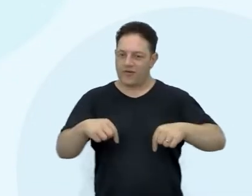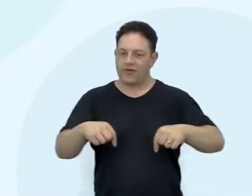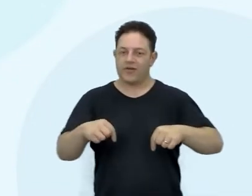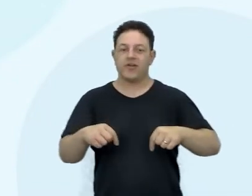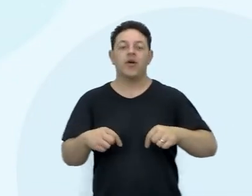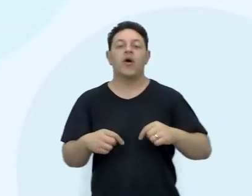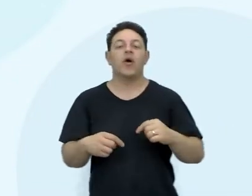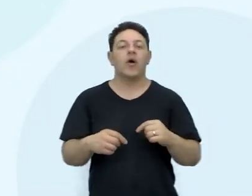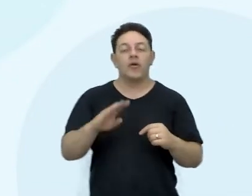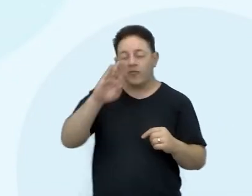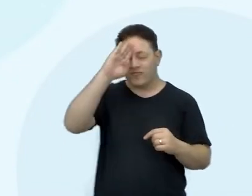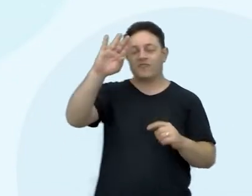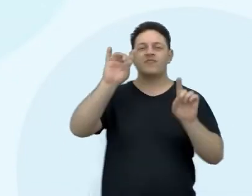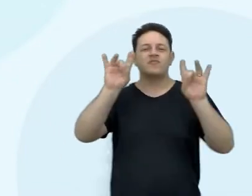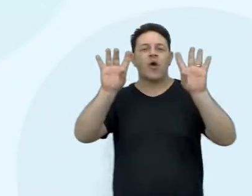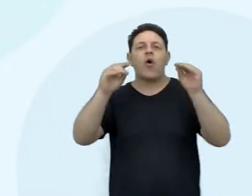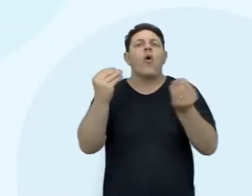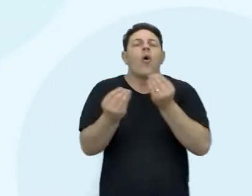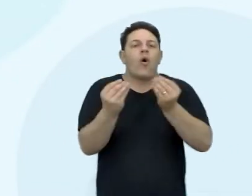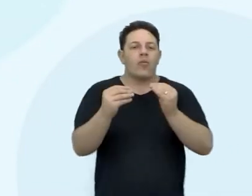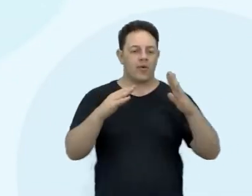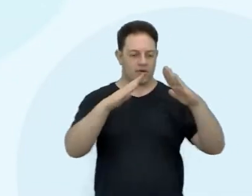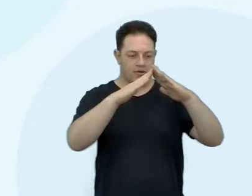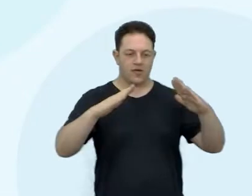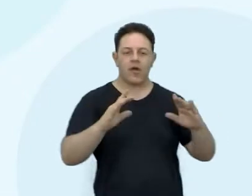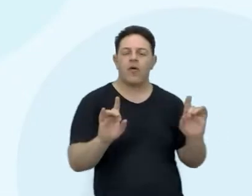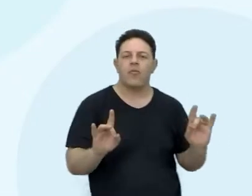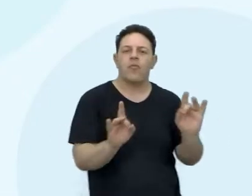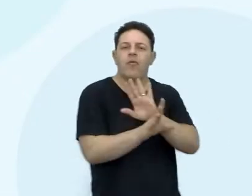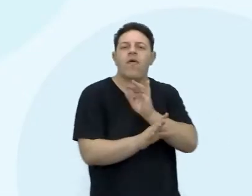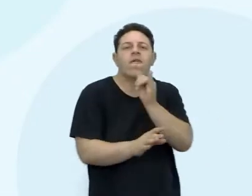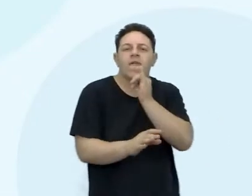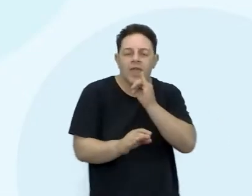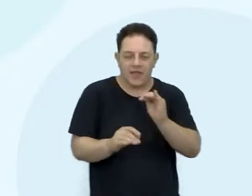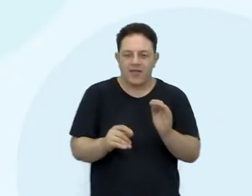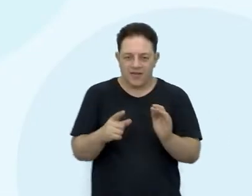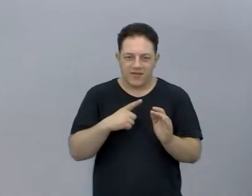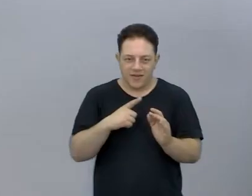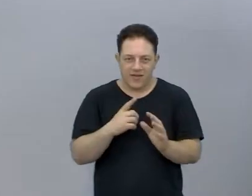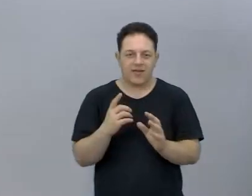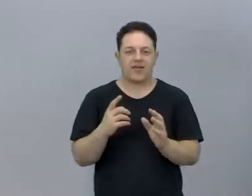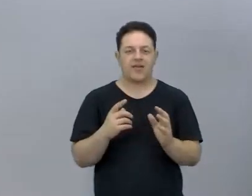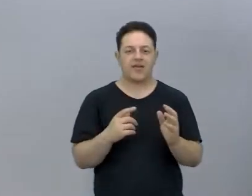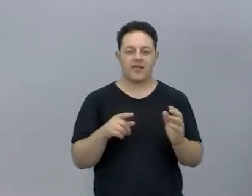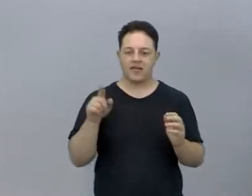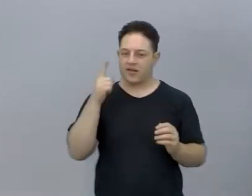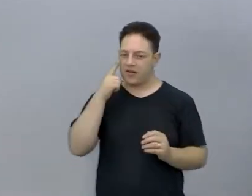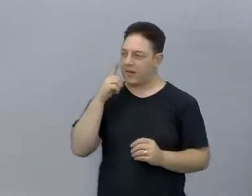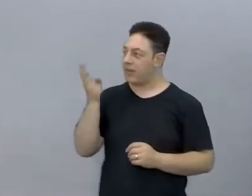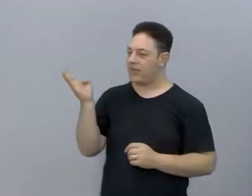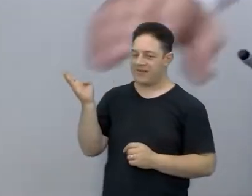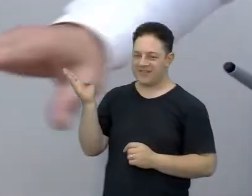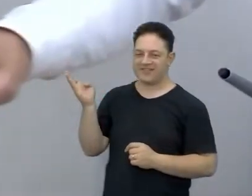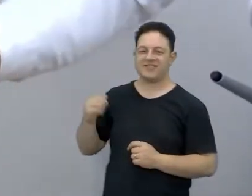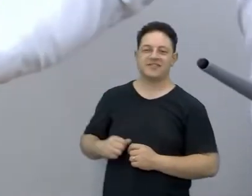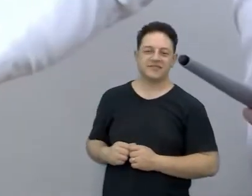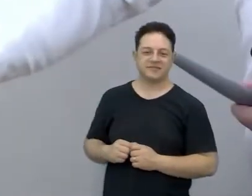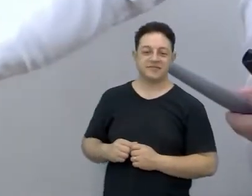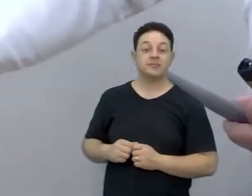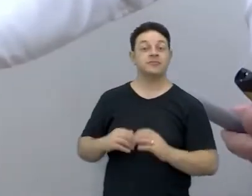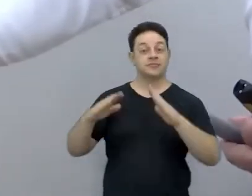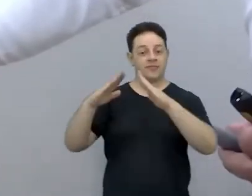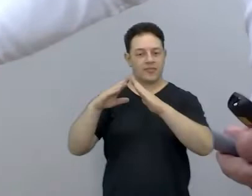aí um destaque especial como é que ficou o produto final, né? Você vê que aqui segue uma escala de proporção, pode cortar para nós aqui, ó,